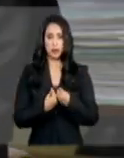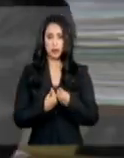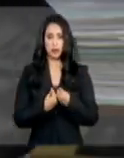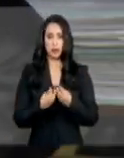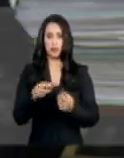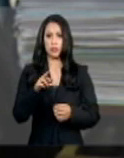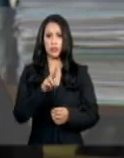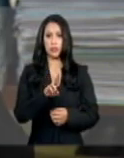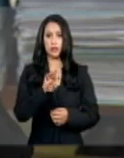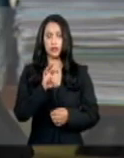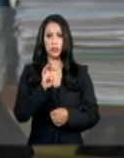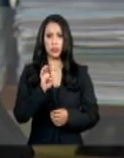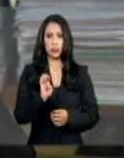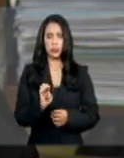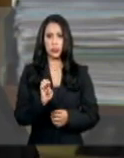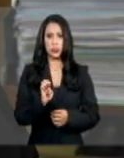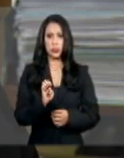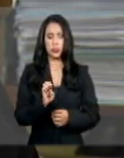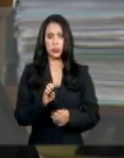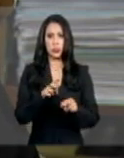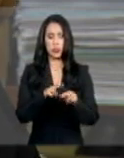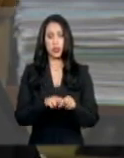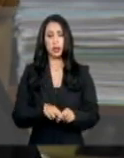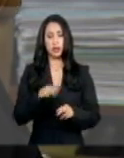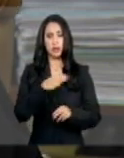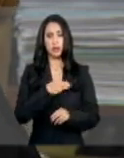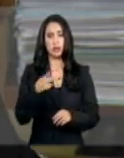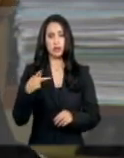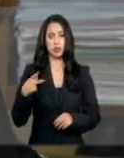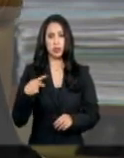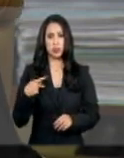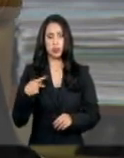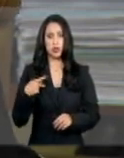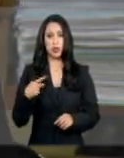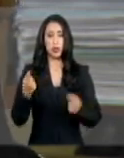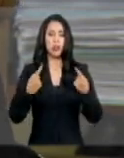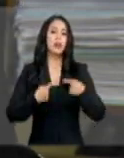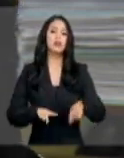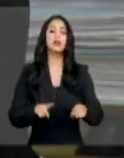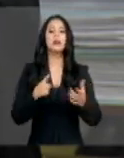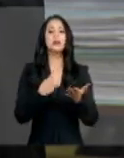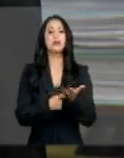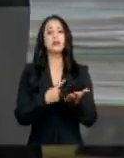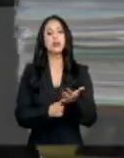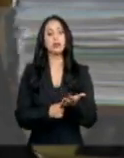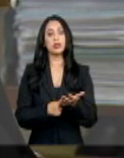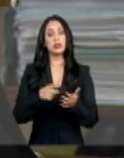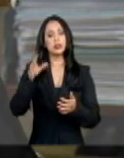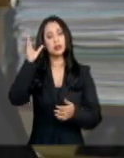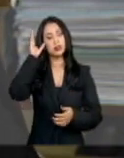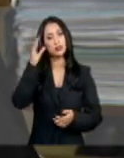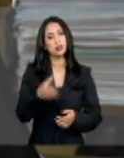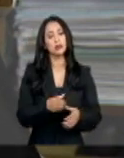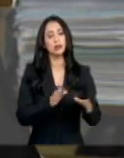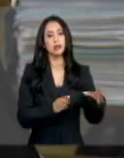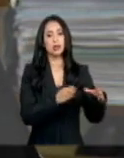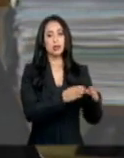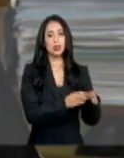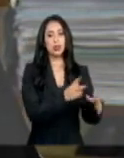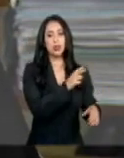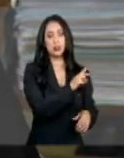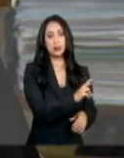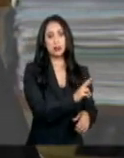interposto pelo ministério público federal a contra acórdão emanado do egrégio tribunal regional federal da 3ª